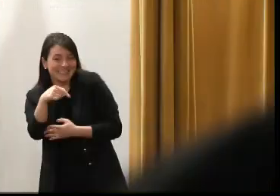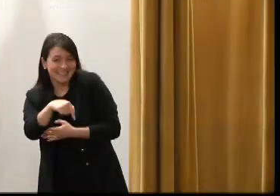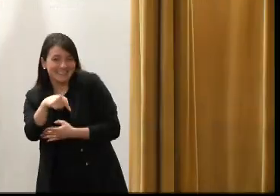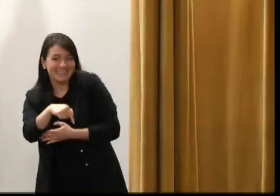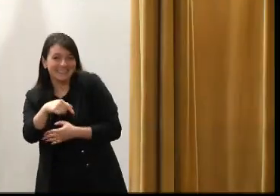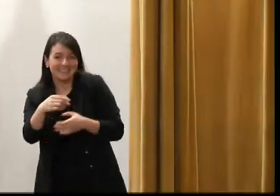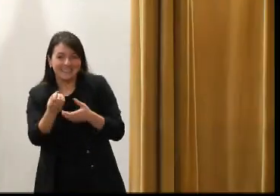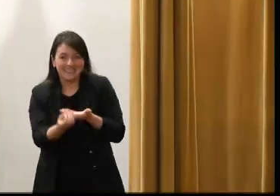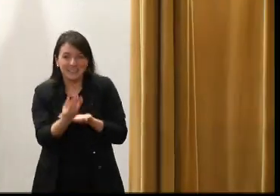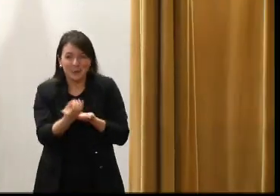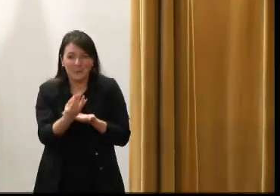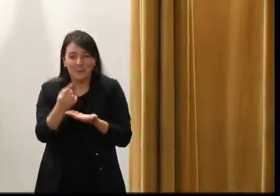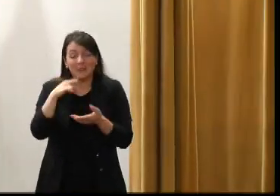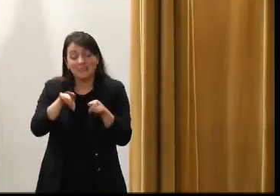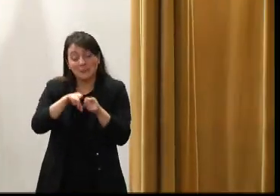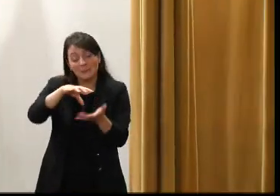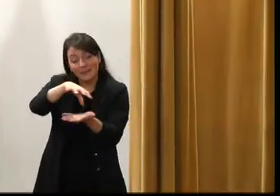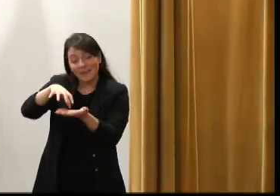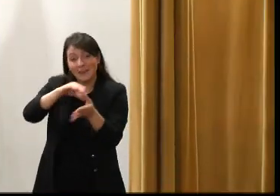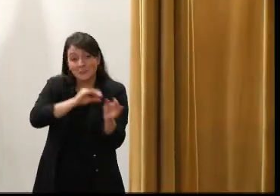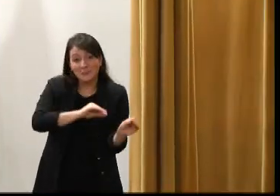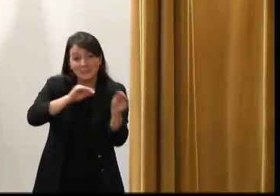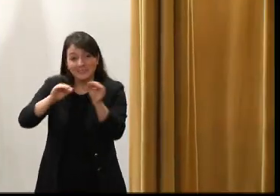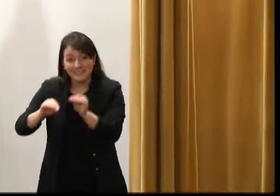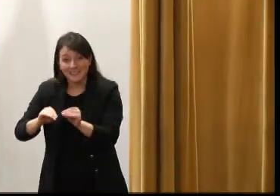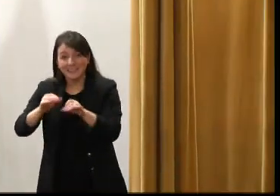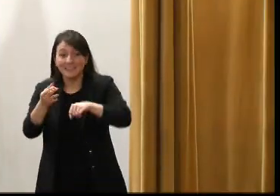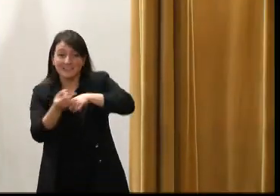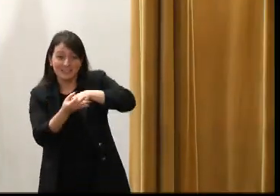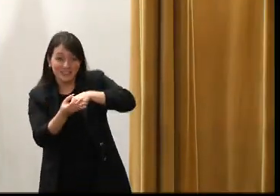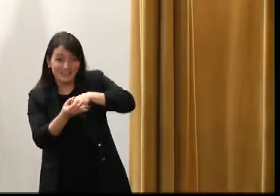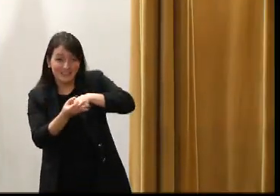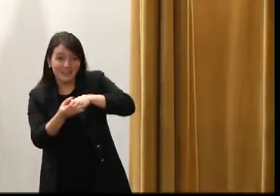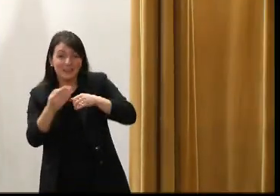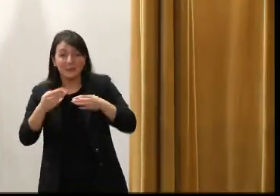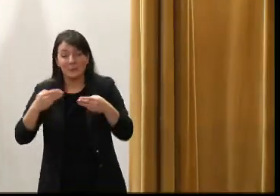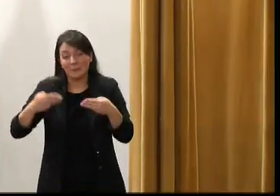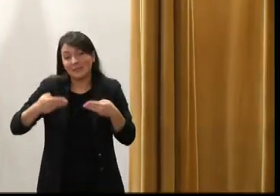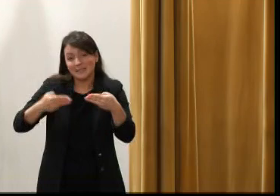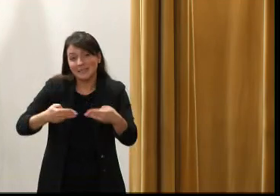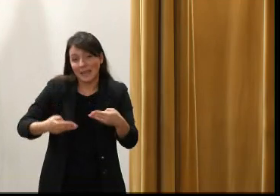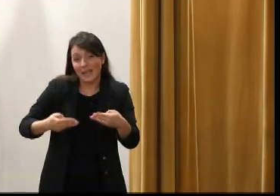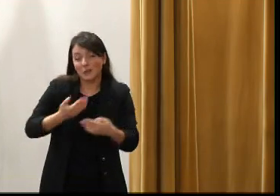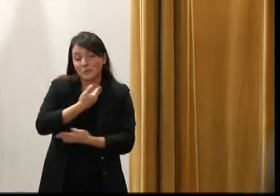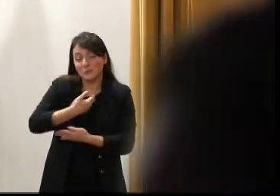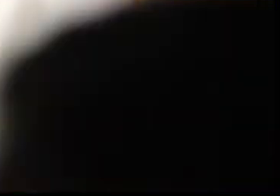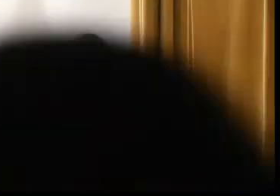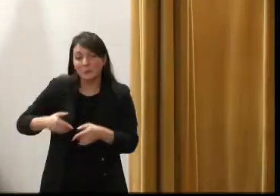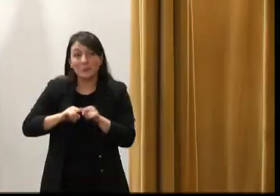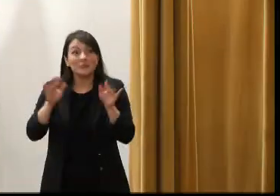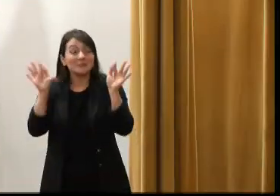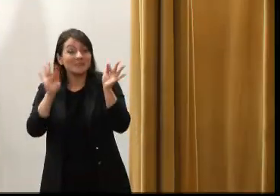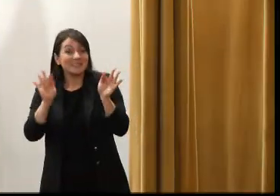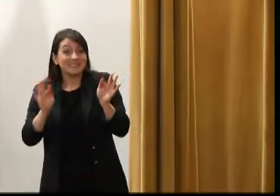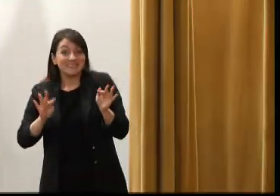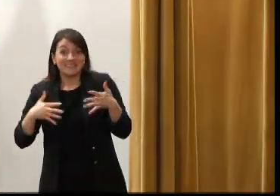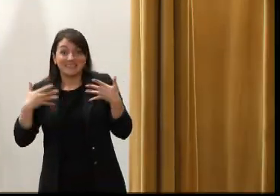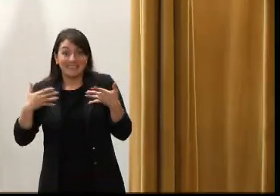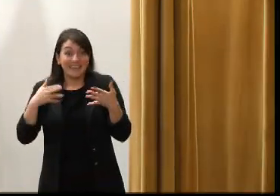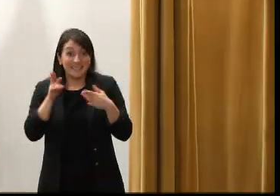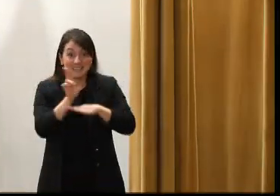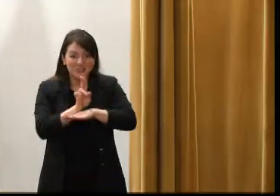seja graduada em Direito, tenha migrado para a carreira do Ministério Público, mas sempre é uma felicidade essa